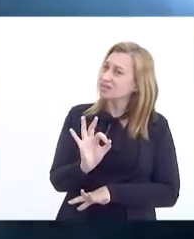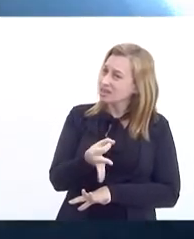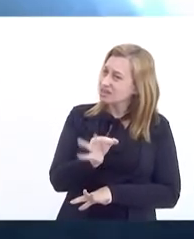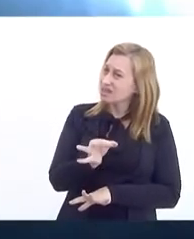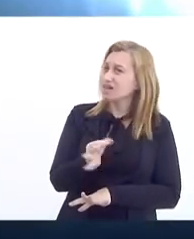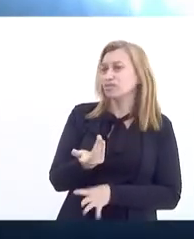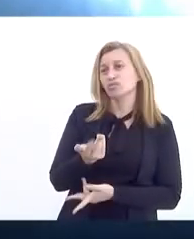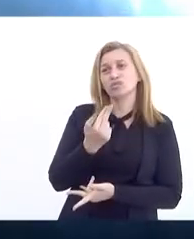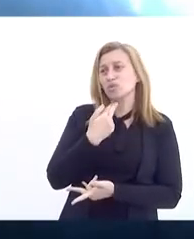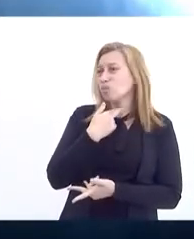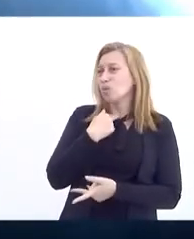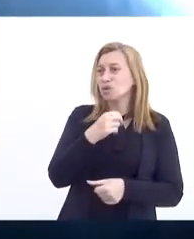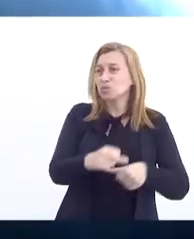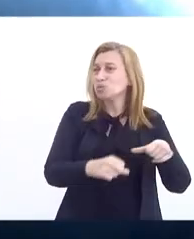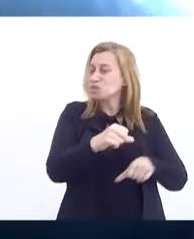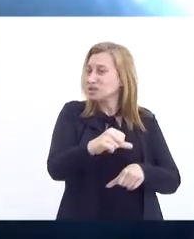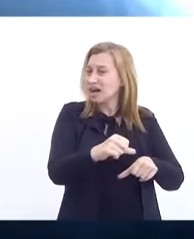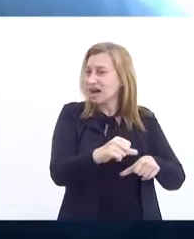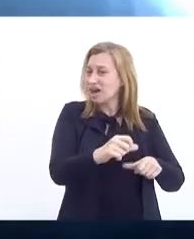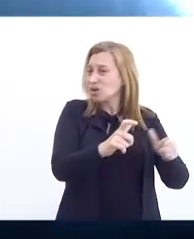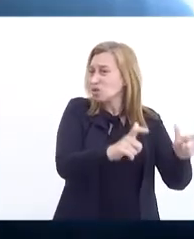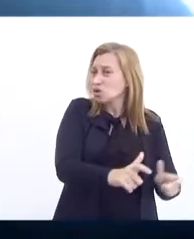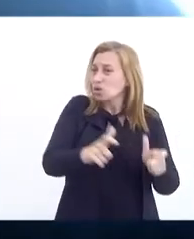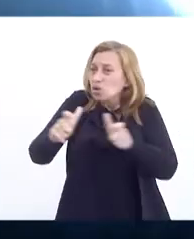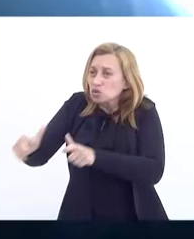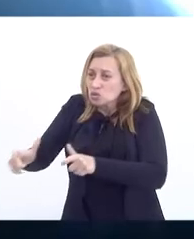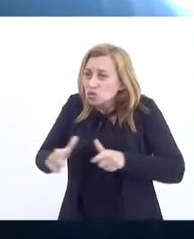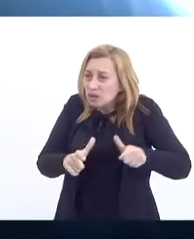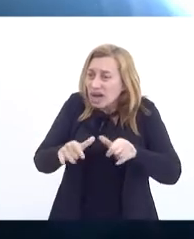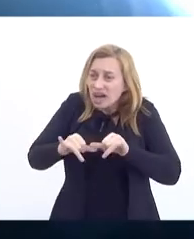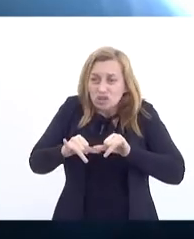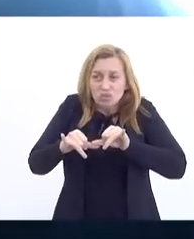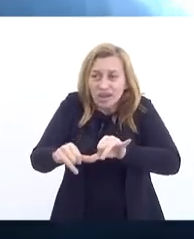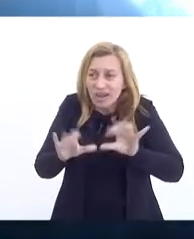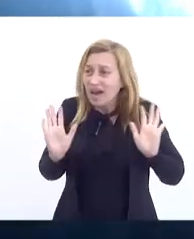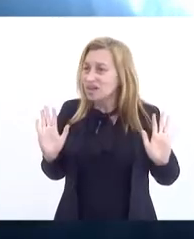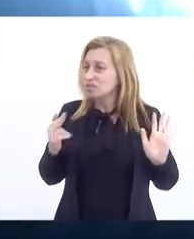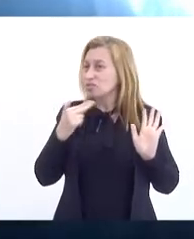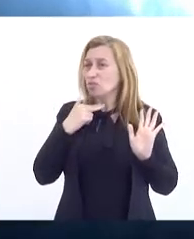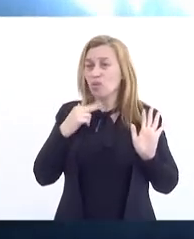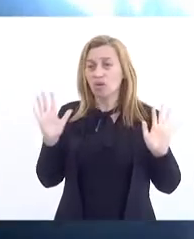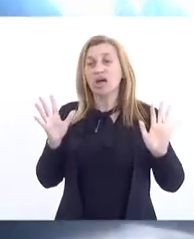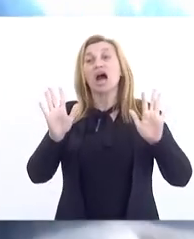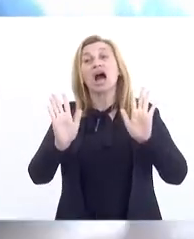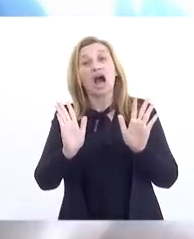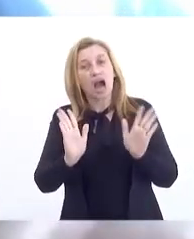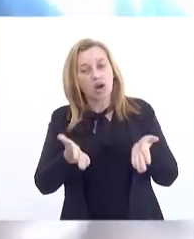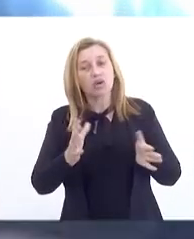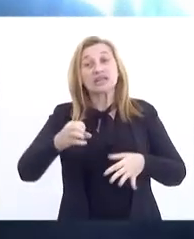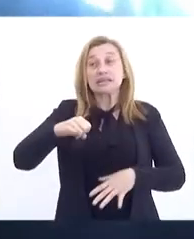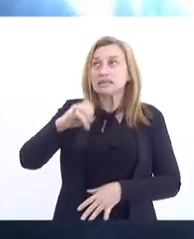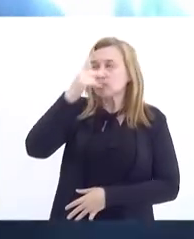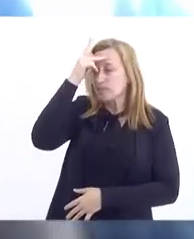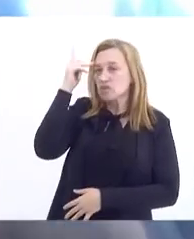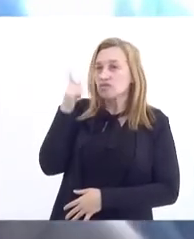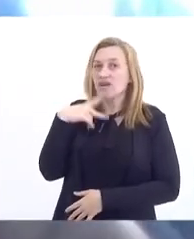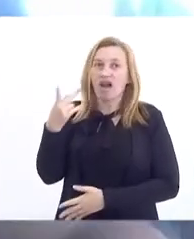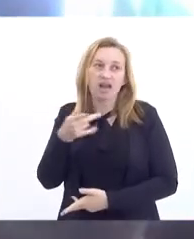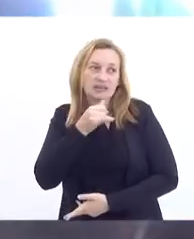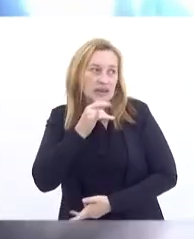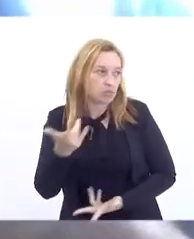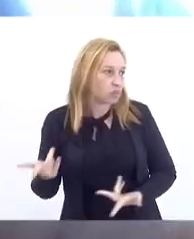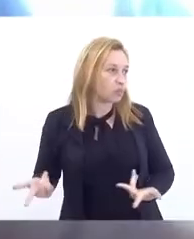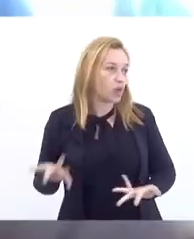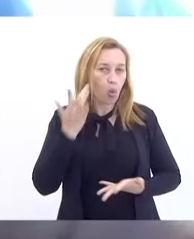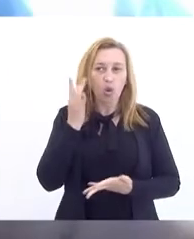está entrando numa coisa que é do empreendedor. Agora, se alguém disser, por exemplo, eu acho que